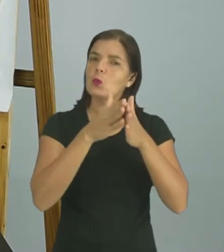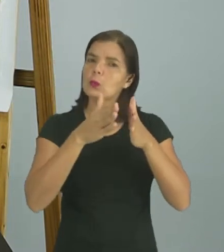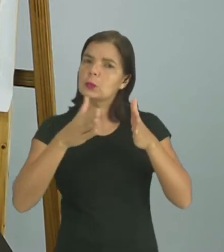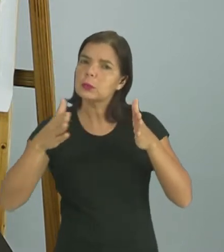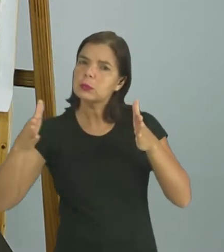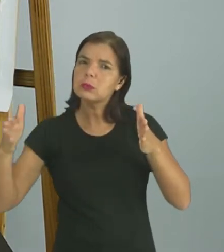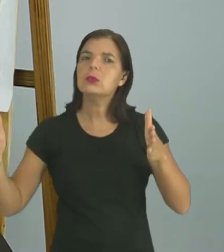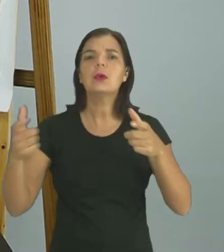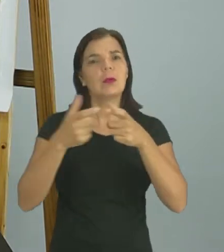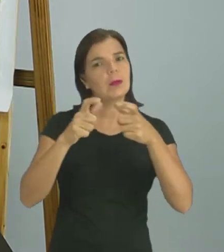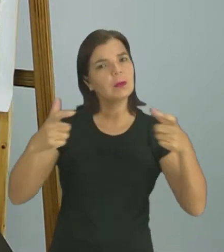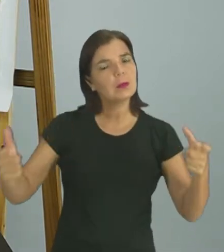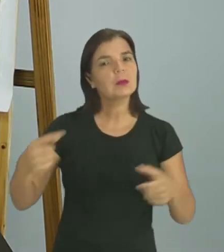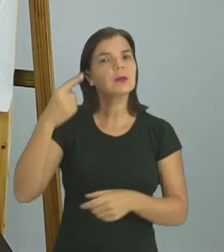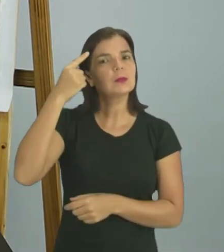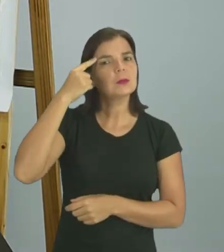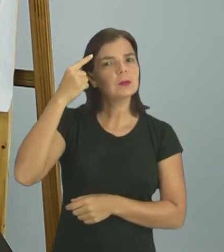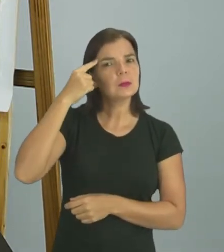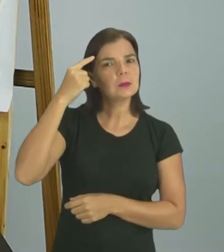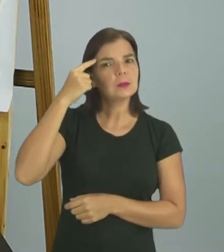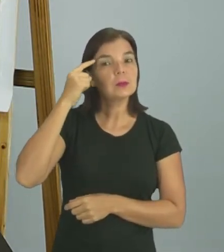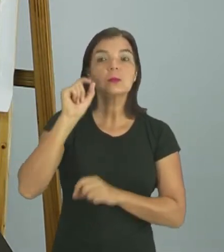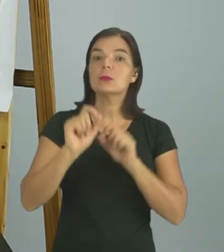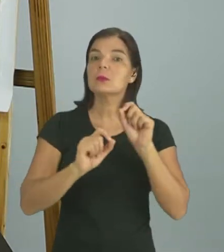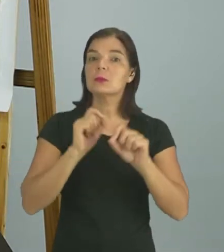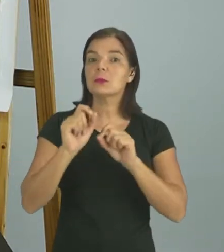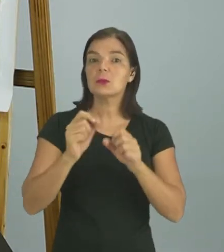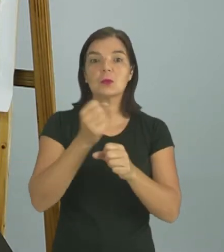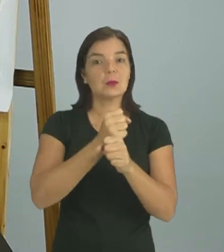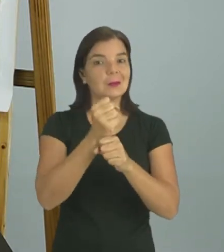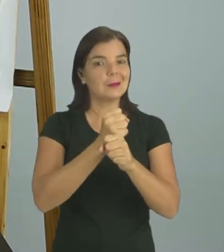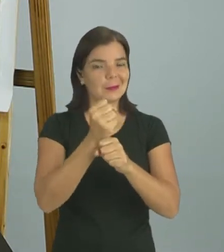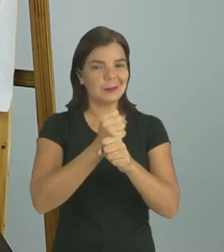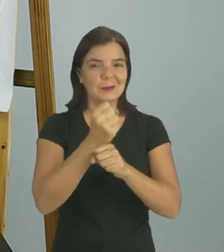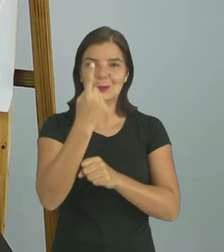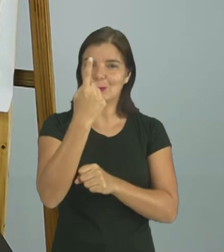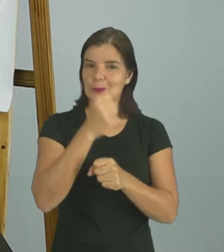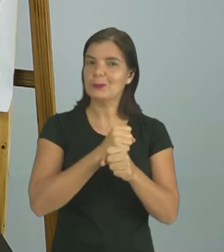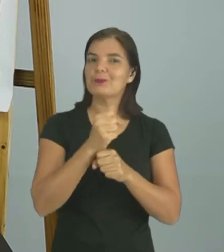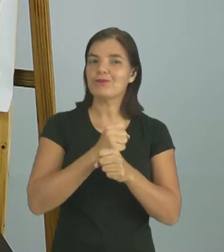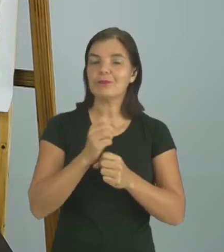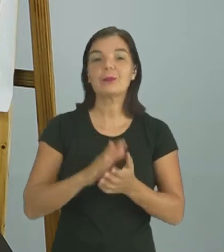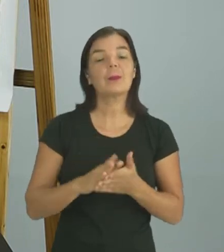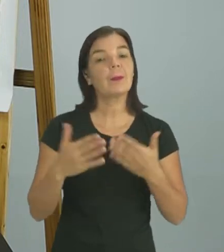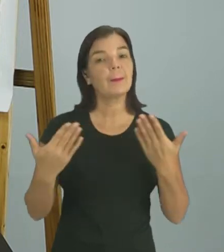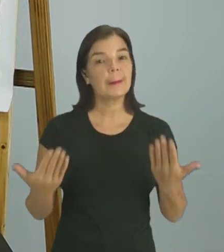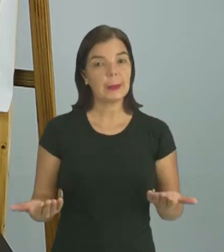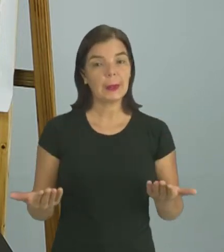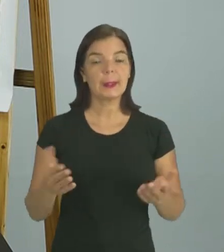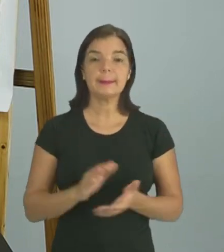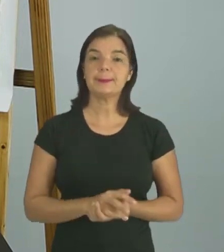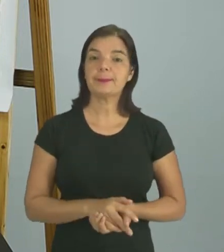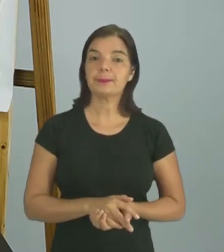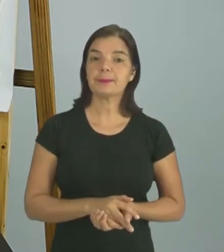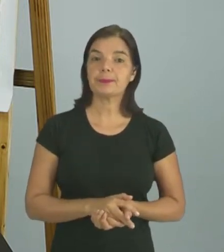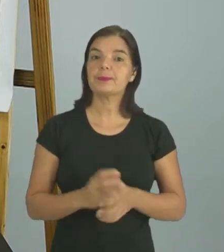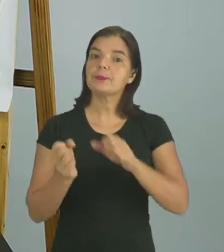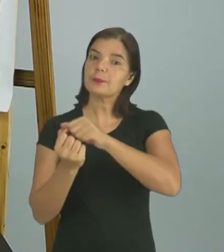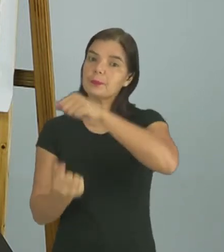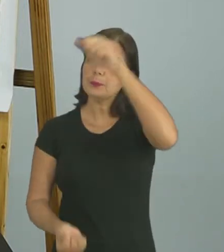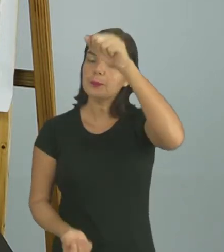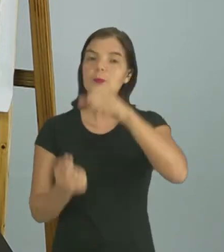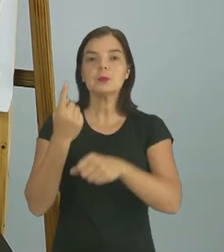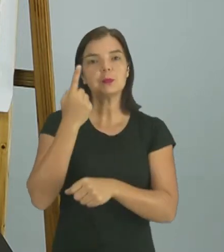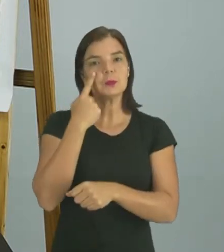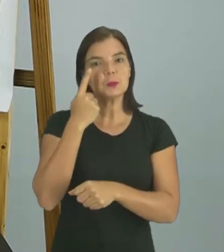período dava-se a ideia de um ano. Então, nesse cartaz, nós